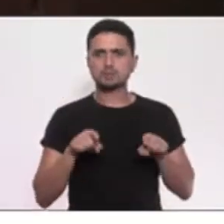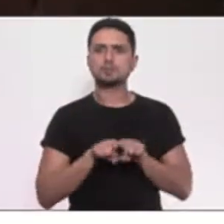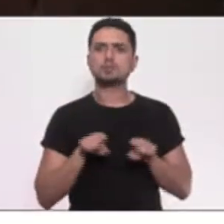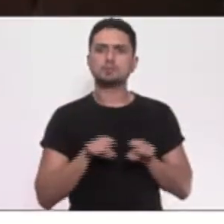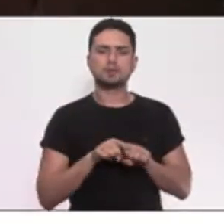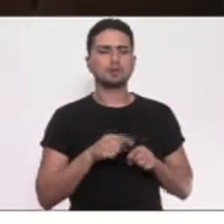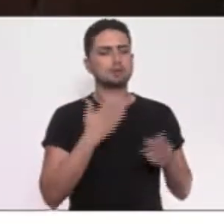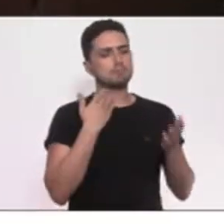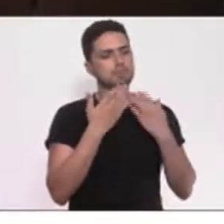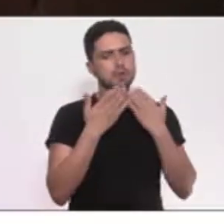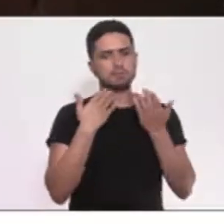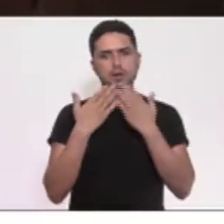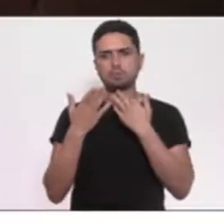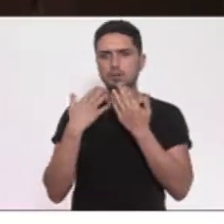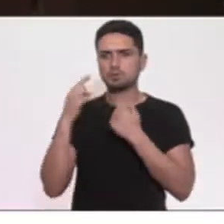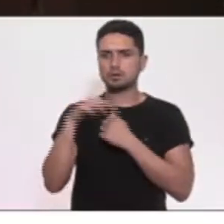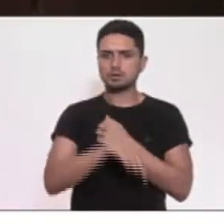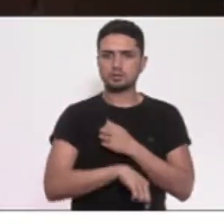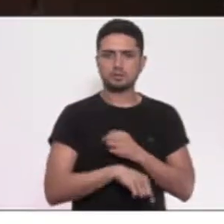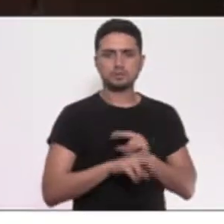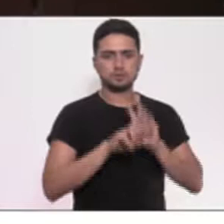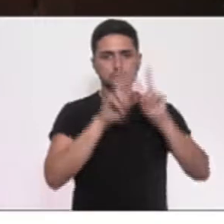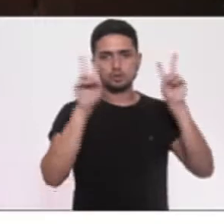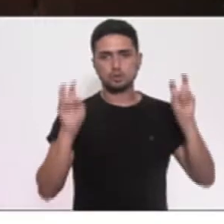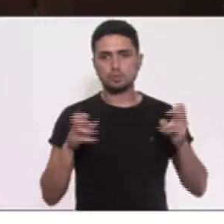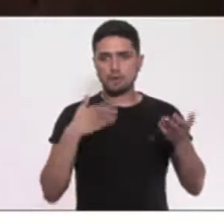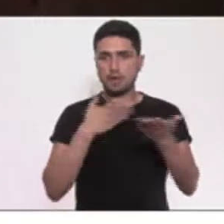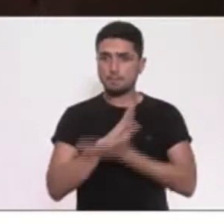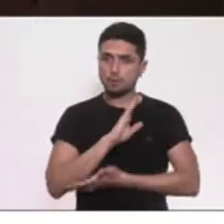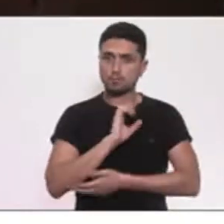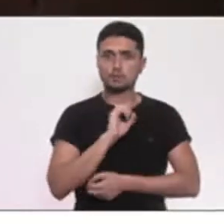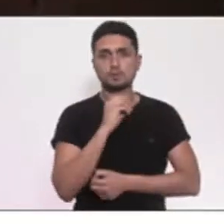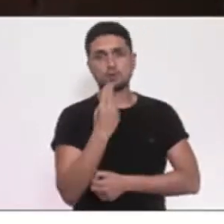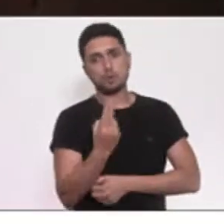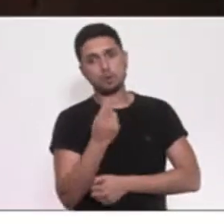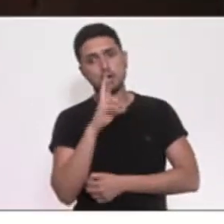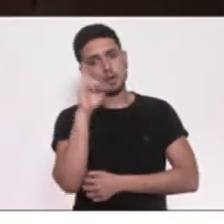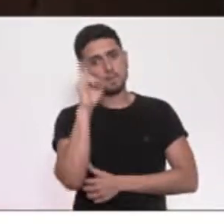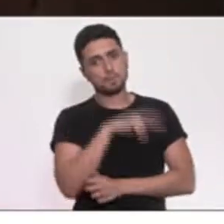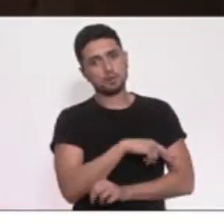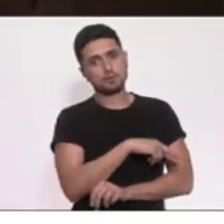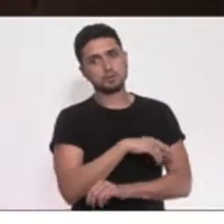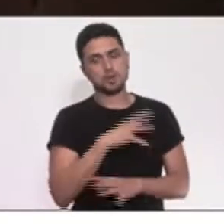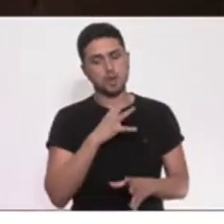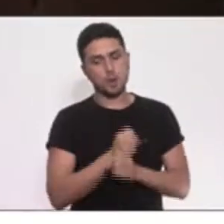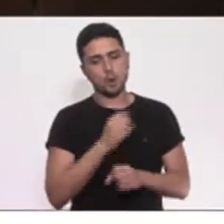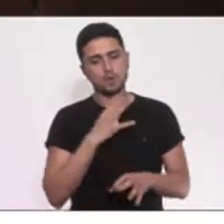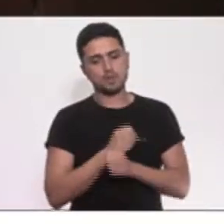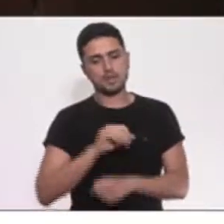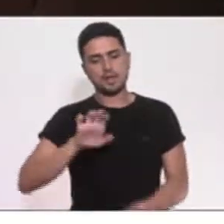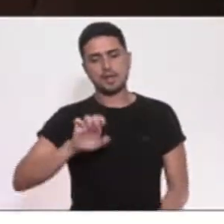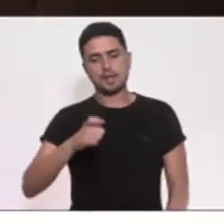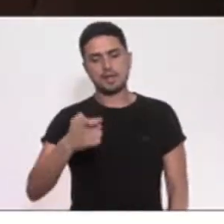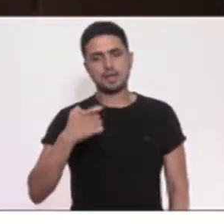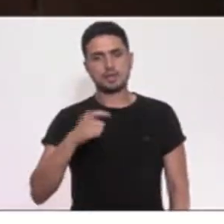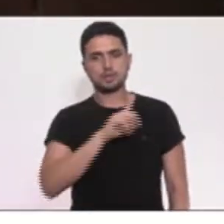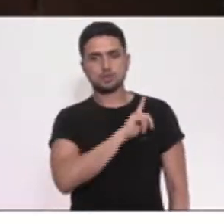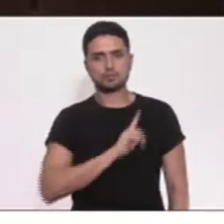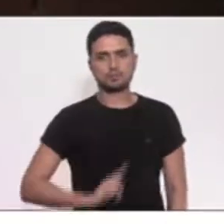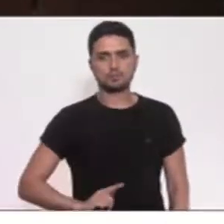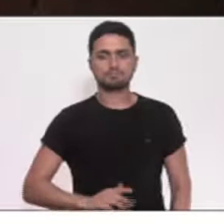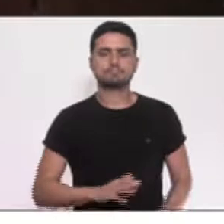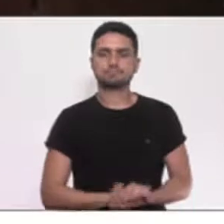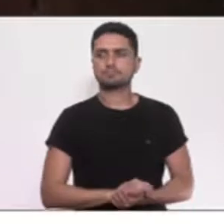plenário soberano sobre a aprovação ou reprovação das contas do ex-governador.